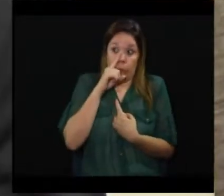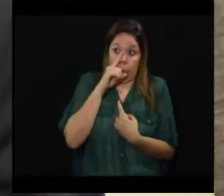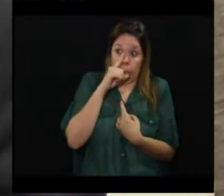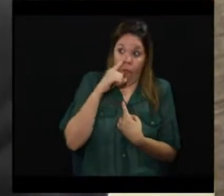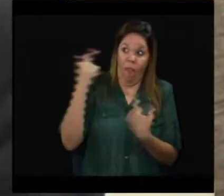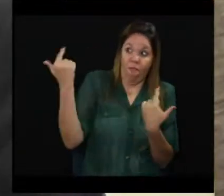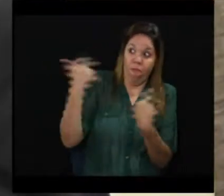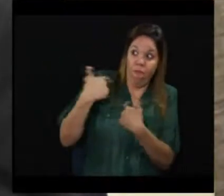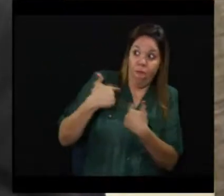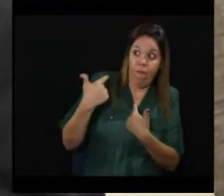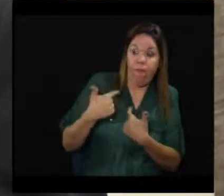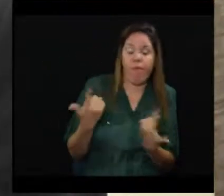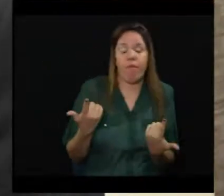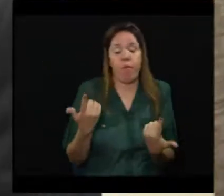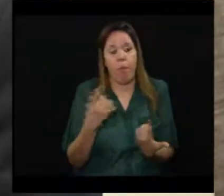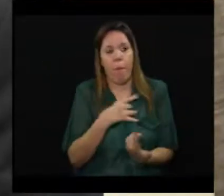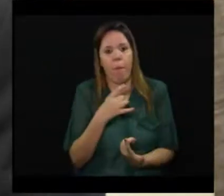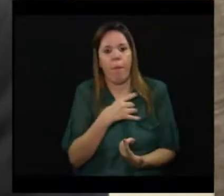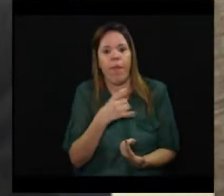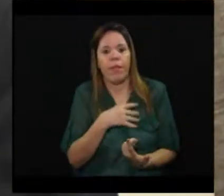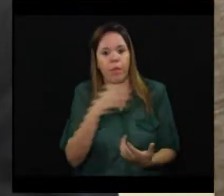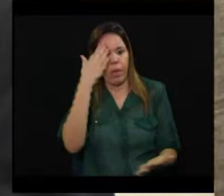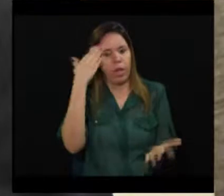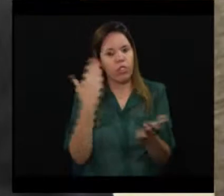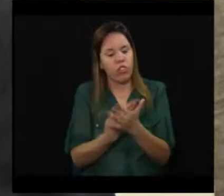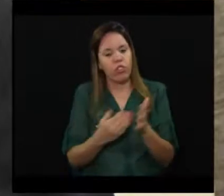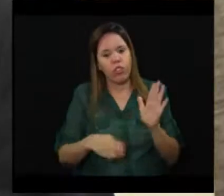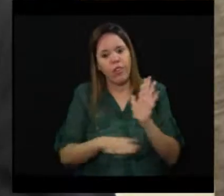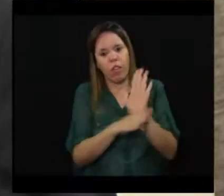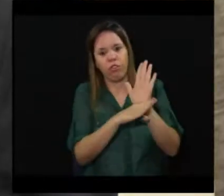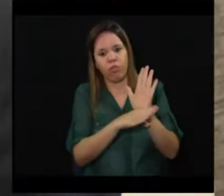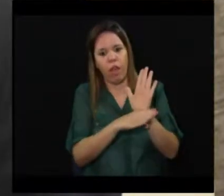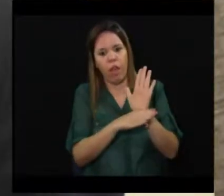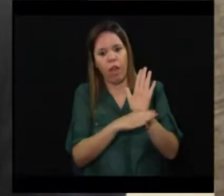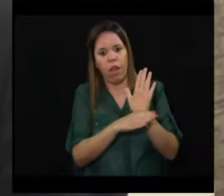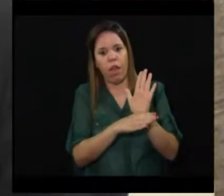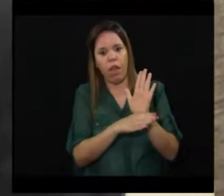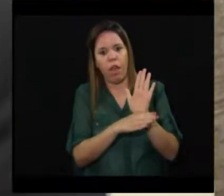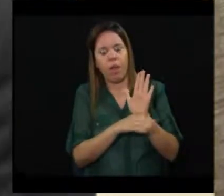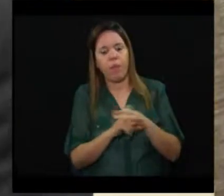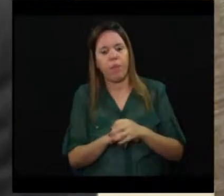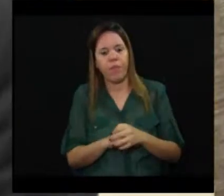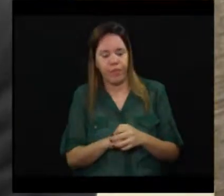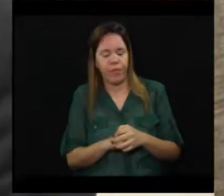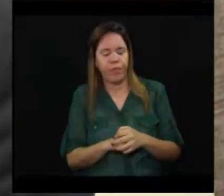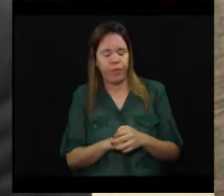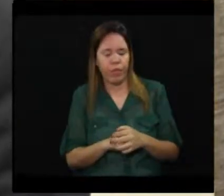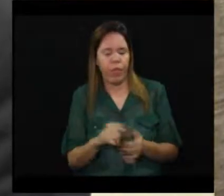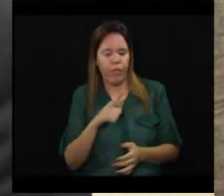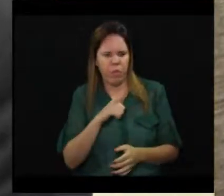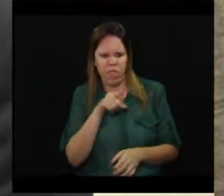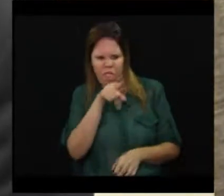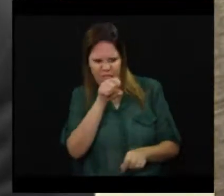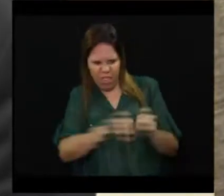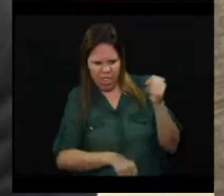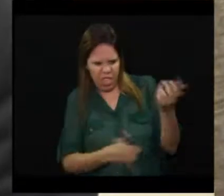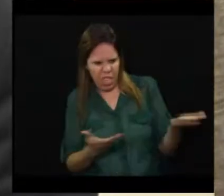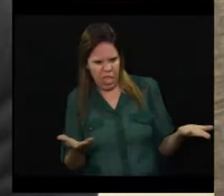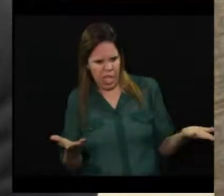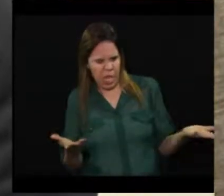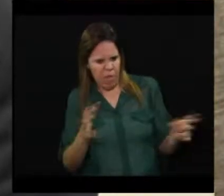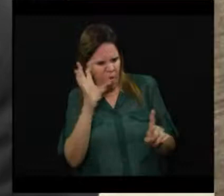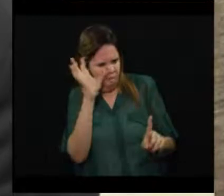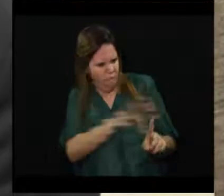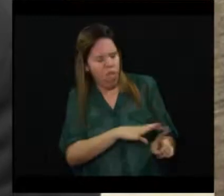percebendo isso também, eu acredito que vai ajudar. E de uma certa forma nós vamos ter esse crime de importunação aí